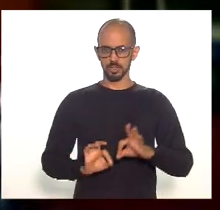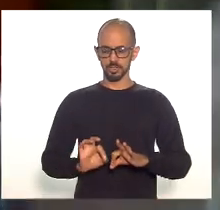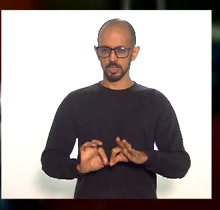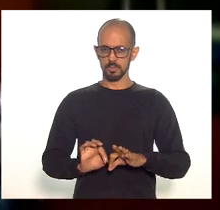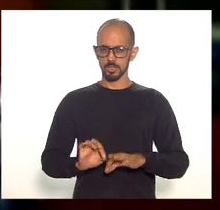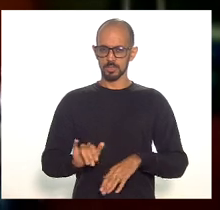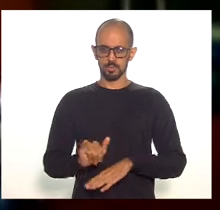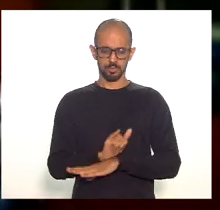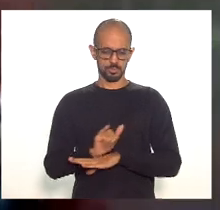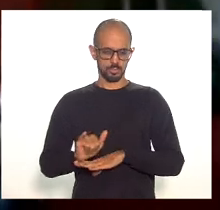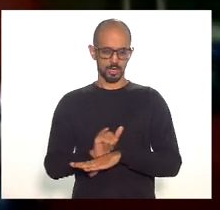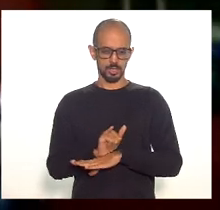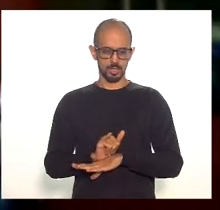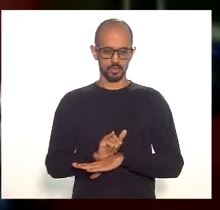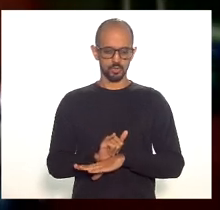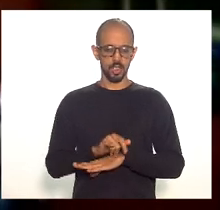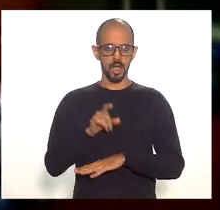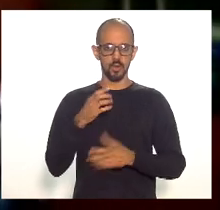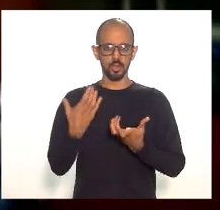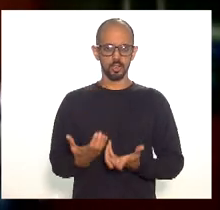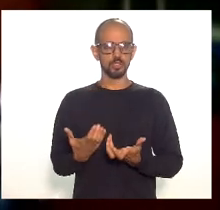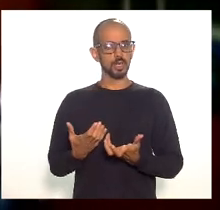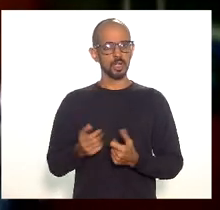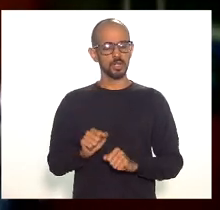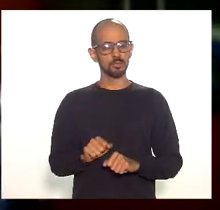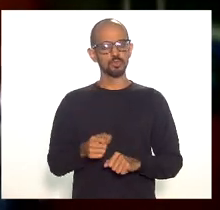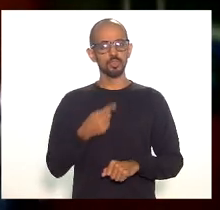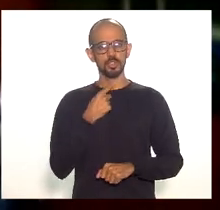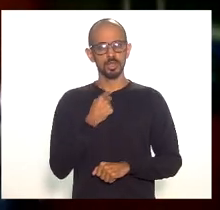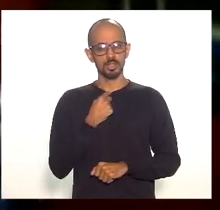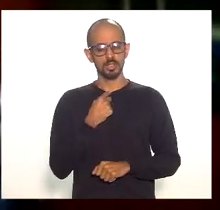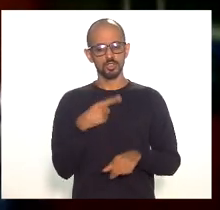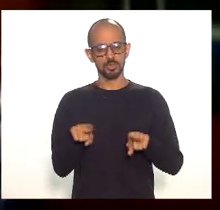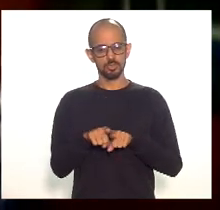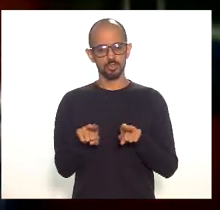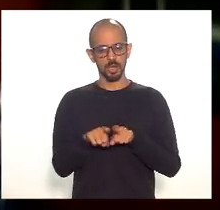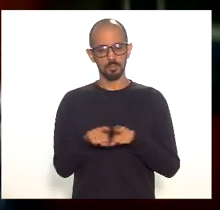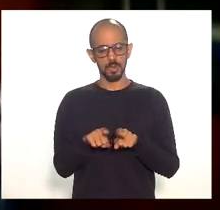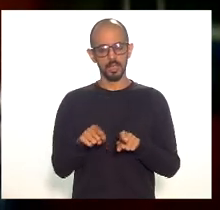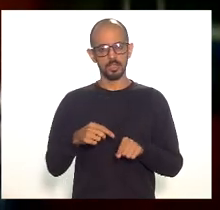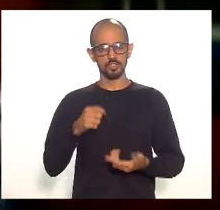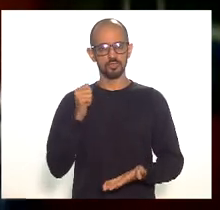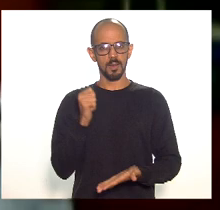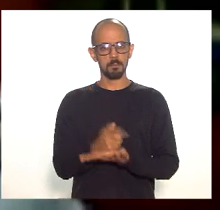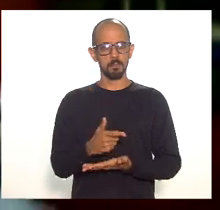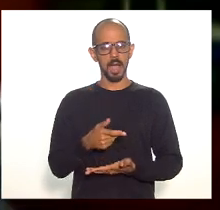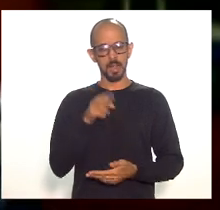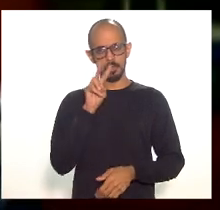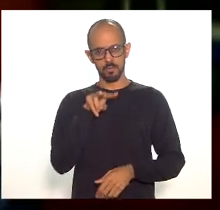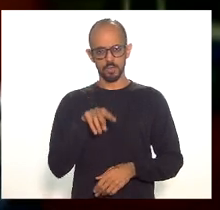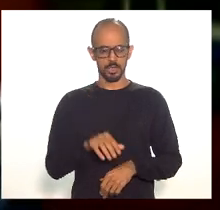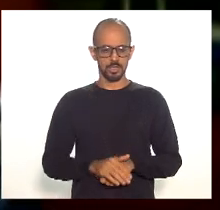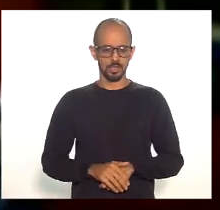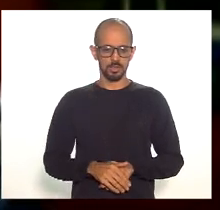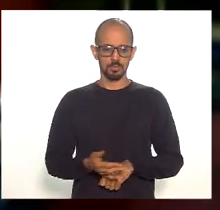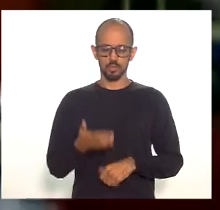estratégico. É isso que nós queremos, é isso que nós desejamos e é isso que a gente vai pagar para ver. Muito obrigado e me desculpe se eu abusei